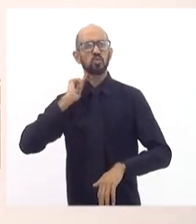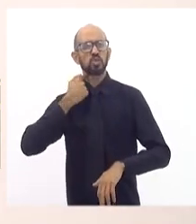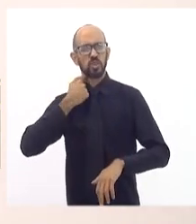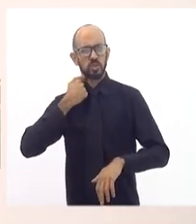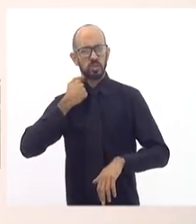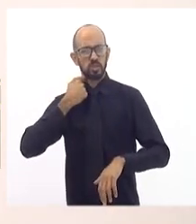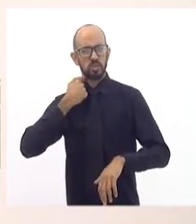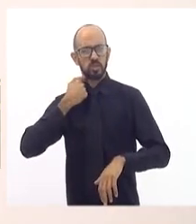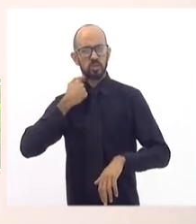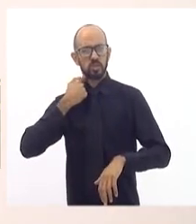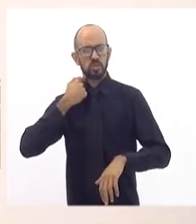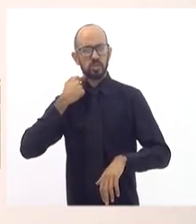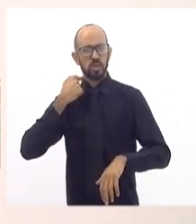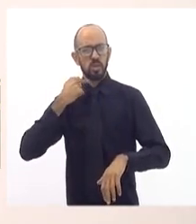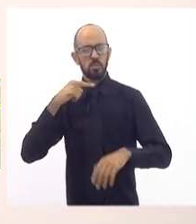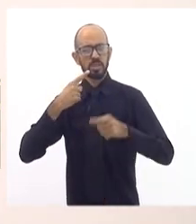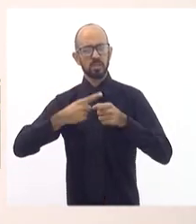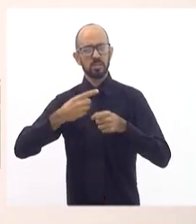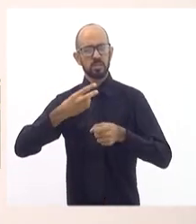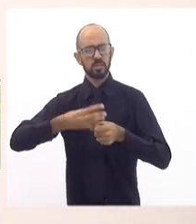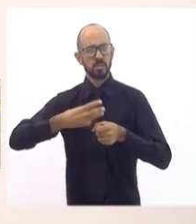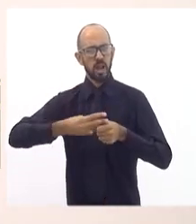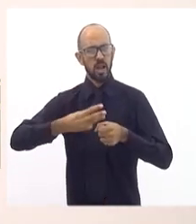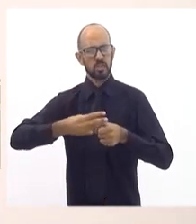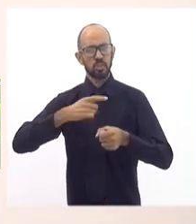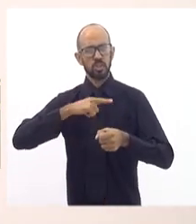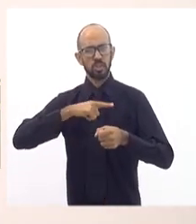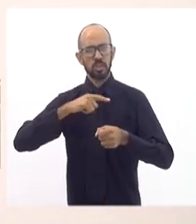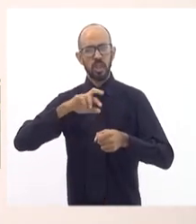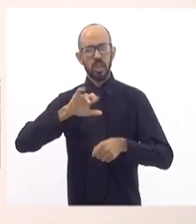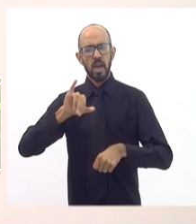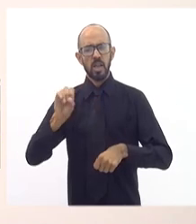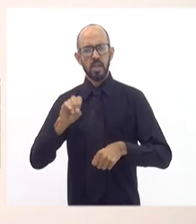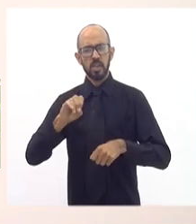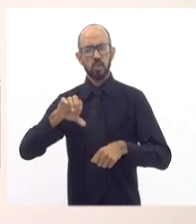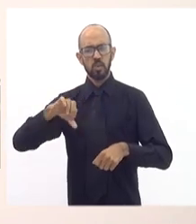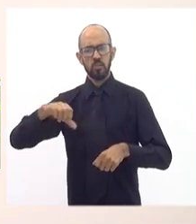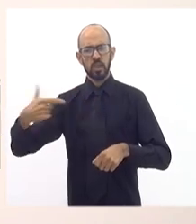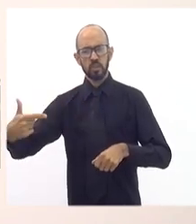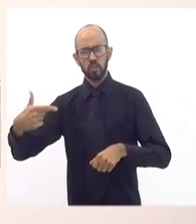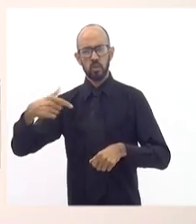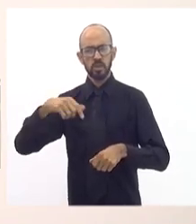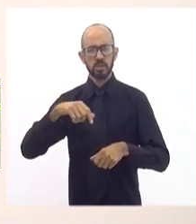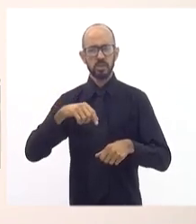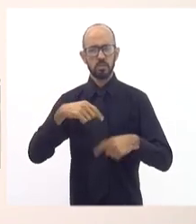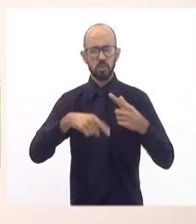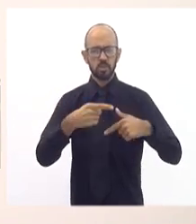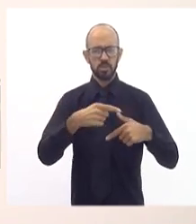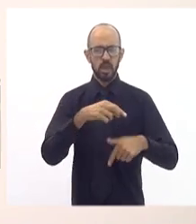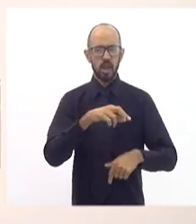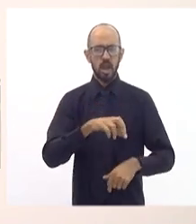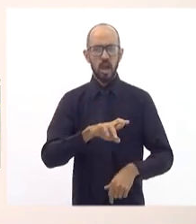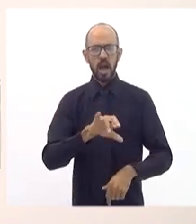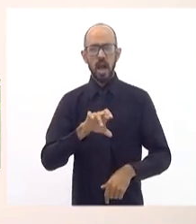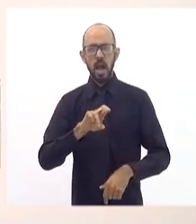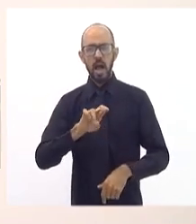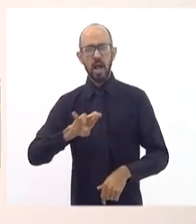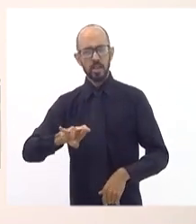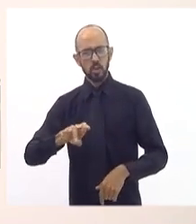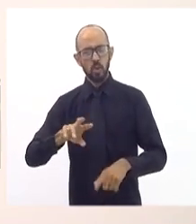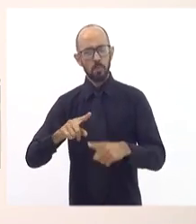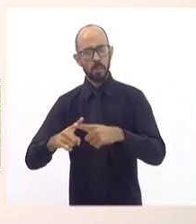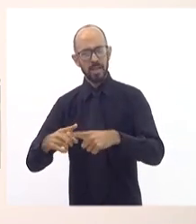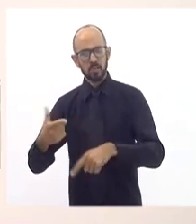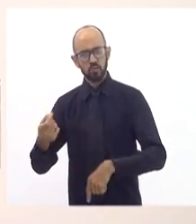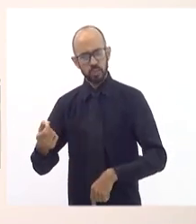uma cidade que recebe eventos como a rio-92 Rio + 20 Rio mais um sei quanto e ainda suja a